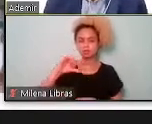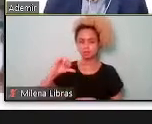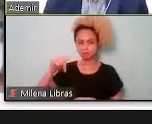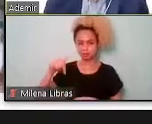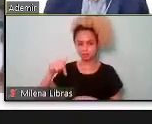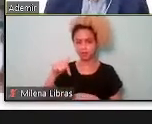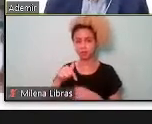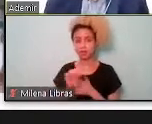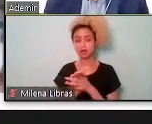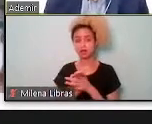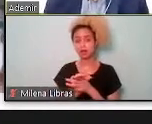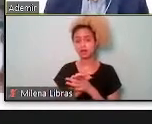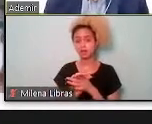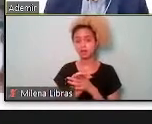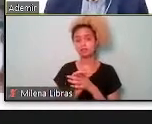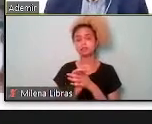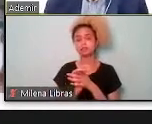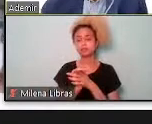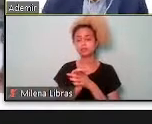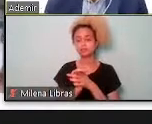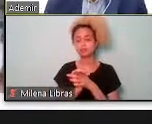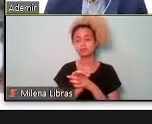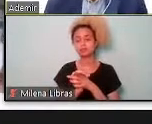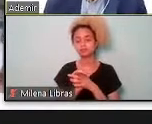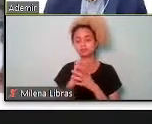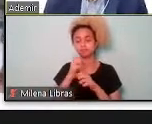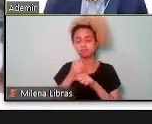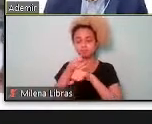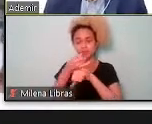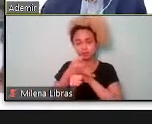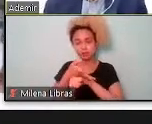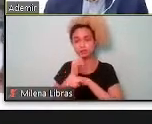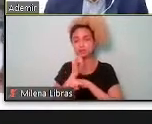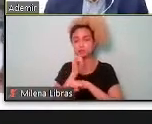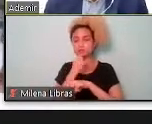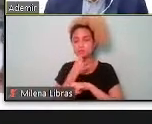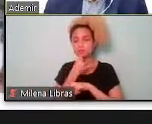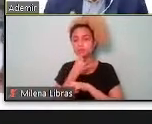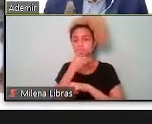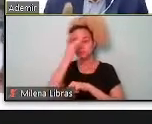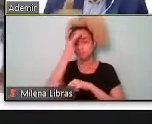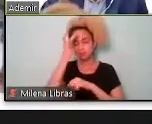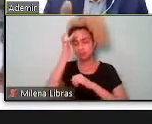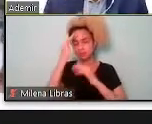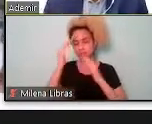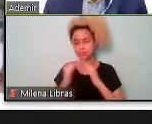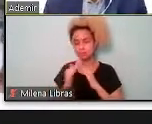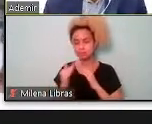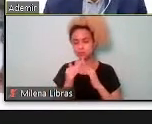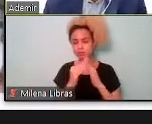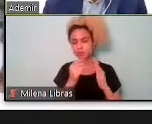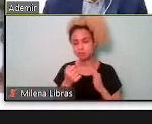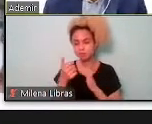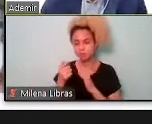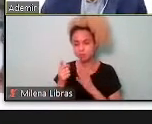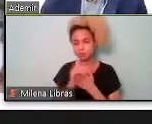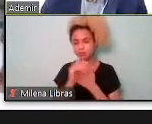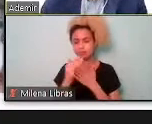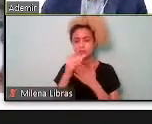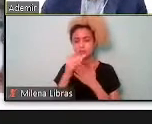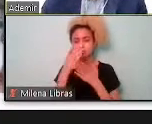madrugada, onde, felizmente, os moradores eram poucos, estava sendo um prédio começando a ser habitado.